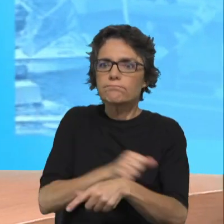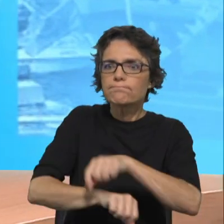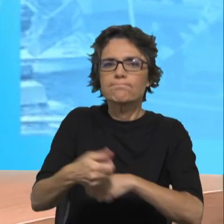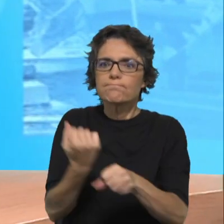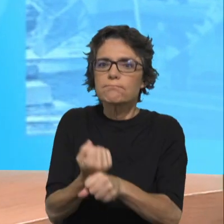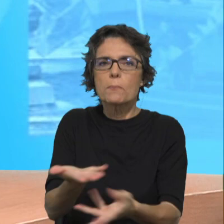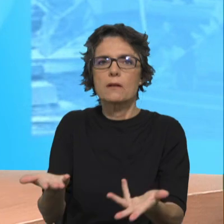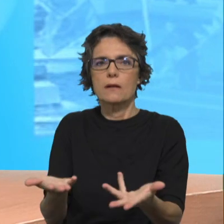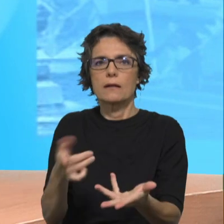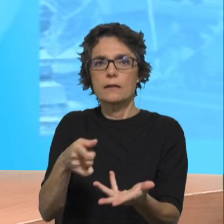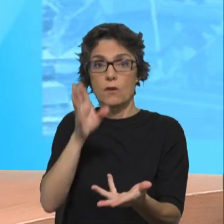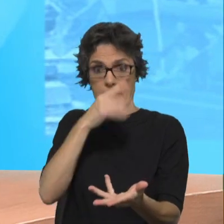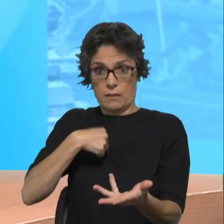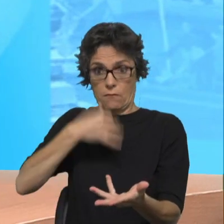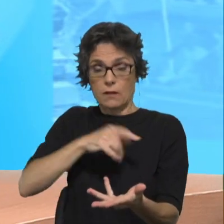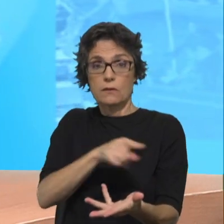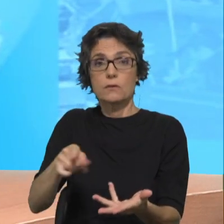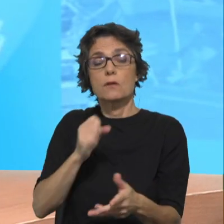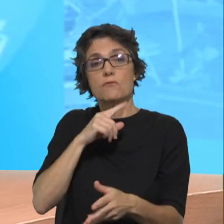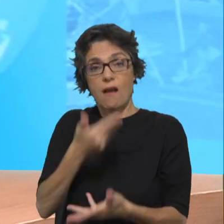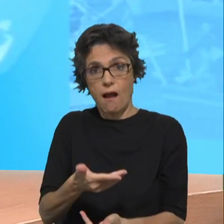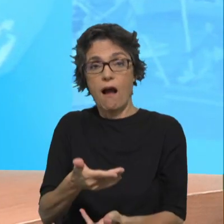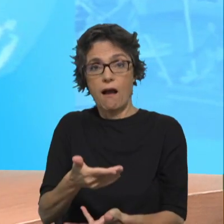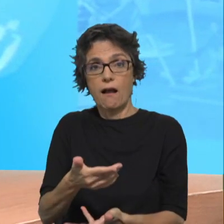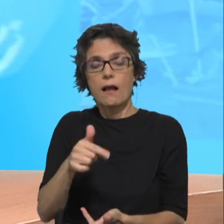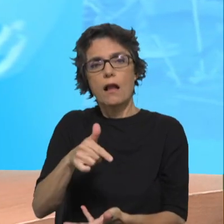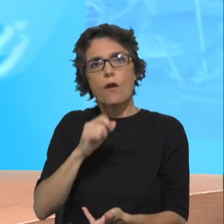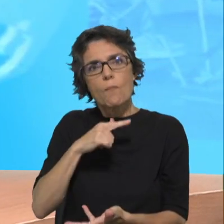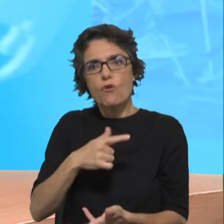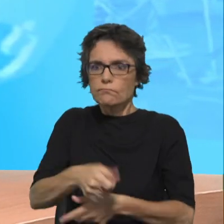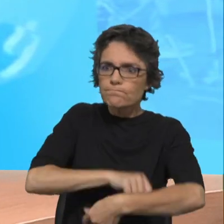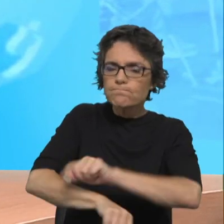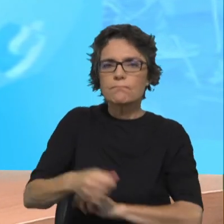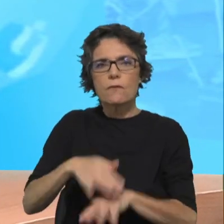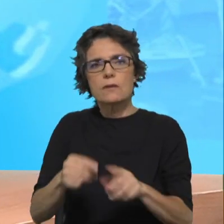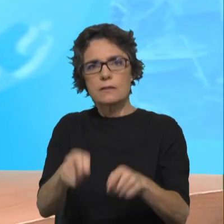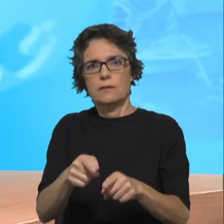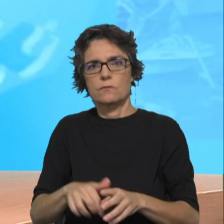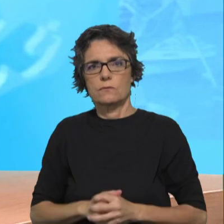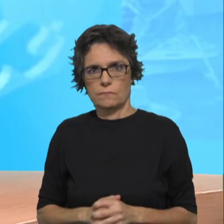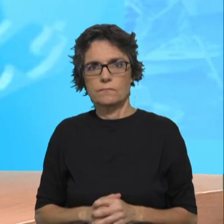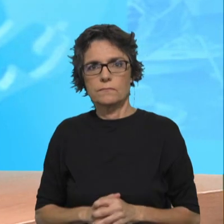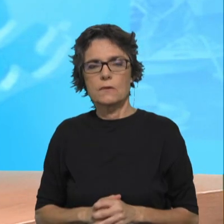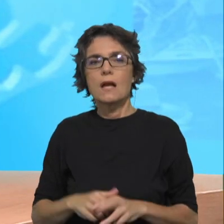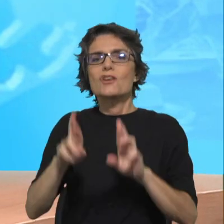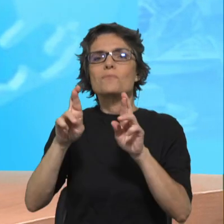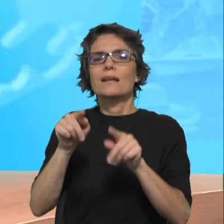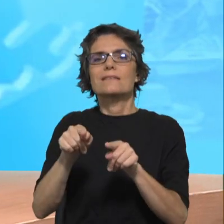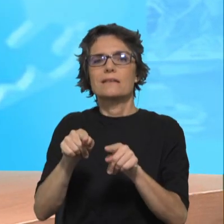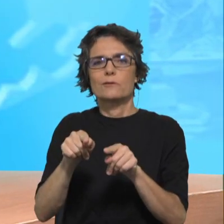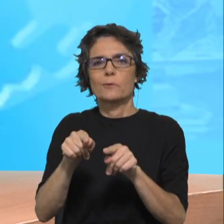acredita, ou seja, se acredita que há uma possibilidade, se acredita que é possível resolver, faz acontecer isso. Quando falo em esperança, lembro-me